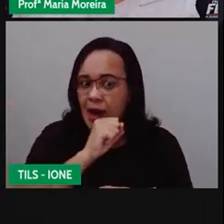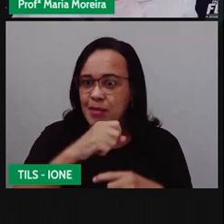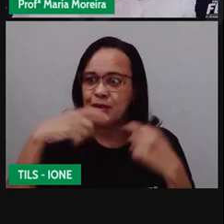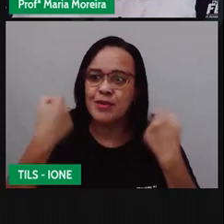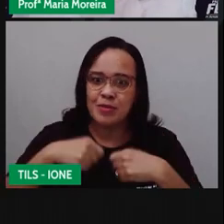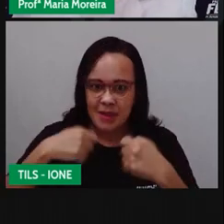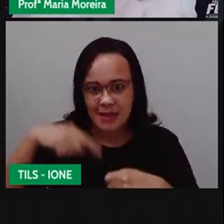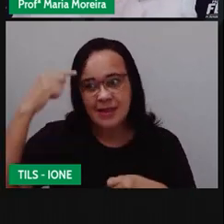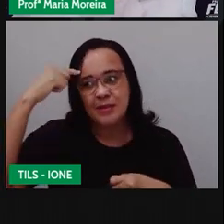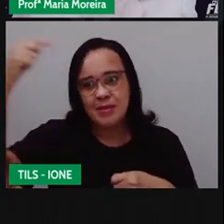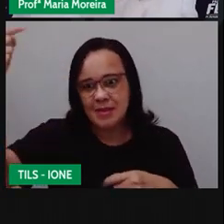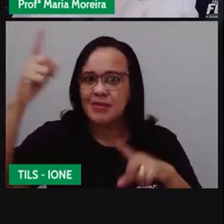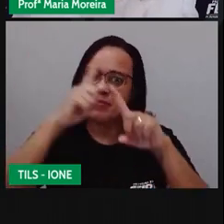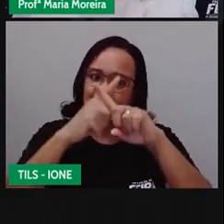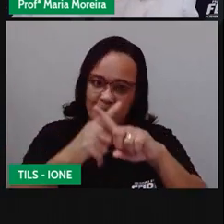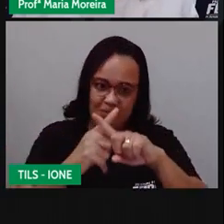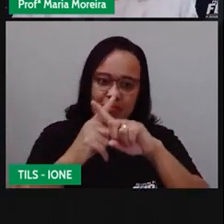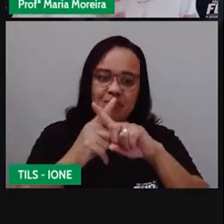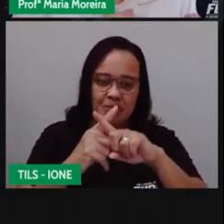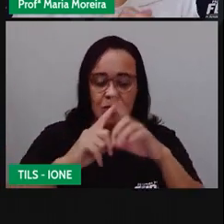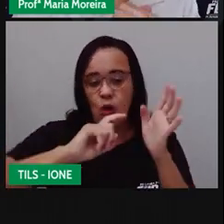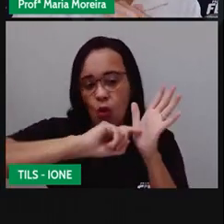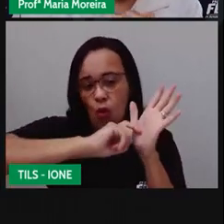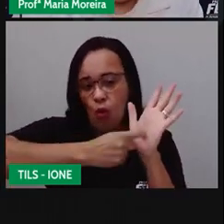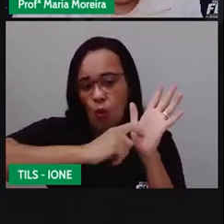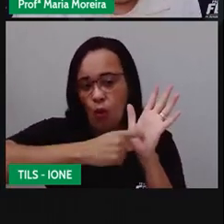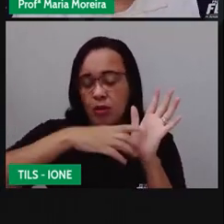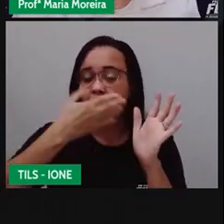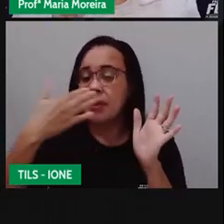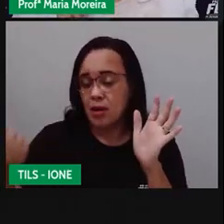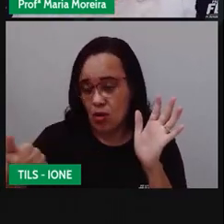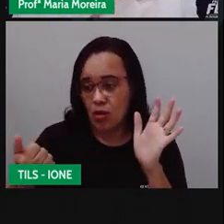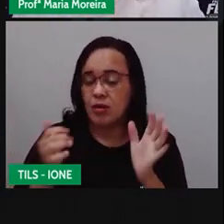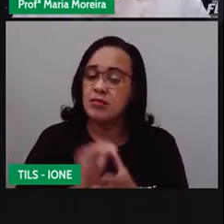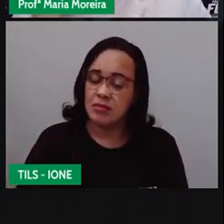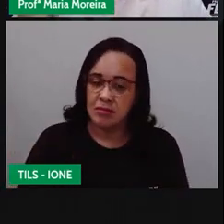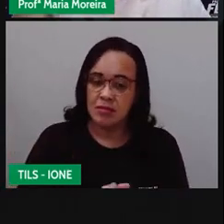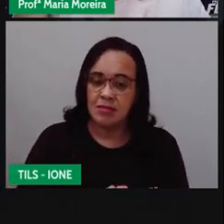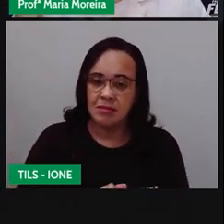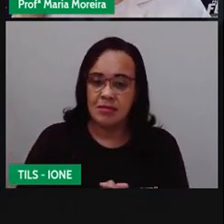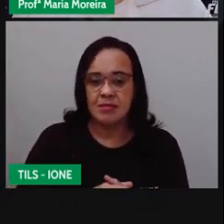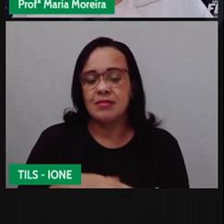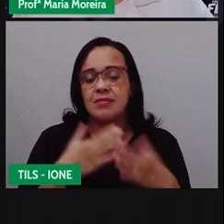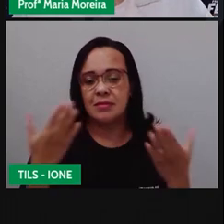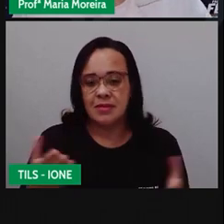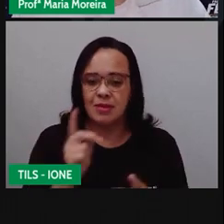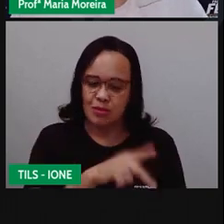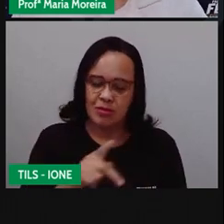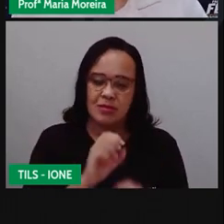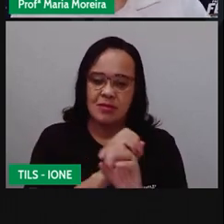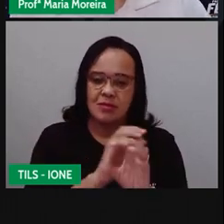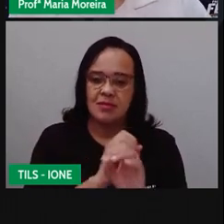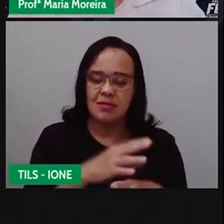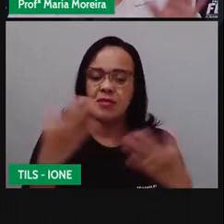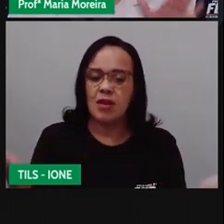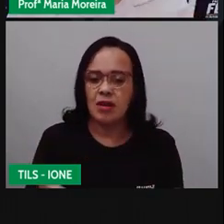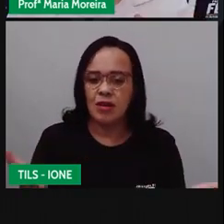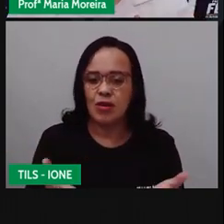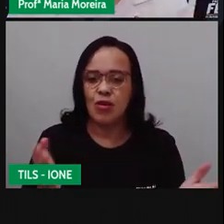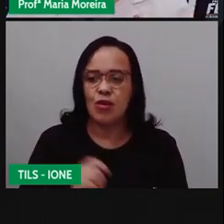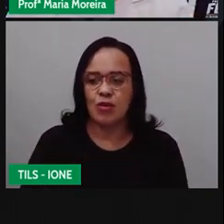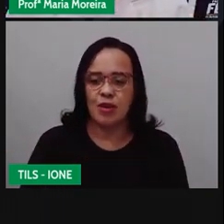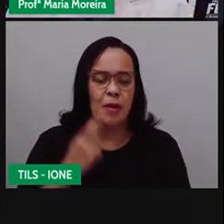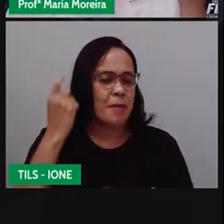em uma multiplicação, não é isso, do que você contando no dedinho? Pois é, por isso que a própria está ensinando isso aqui para vocês agora, mas não